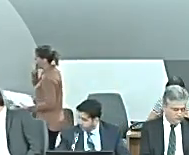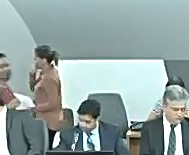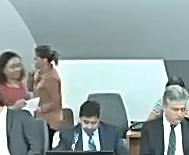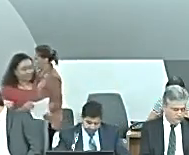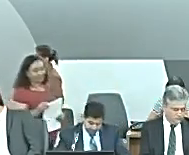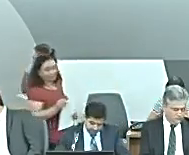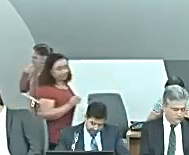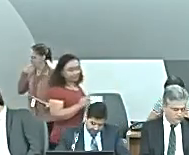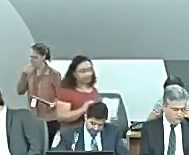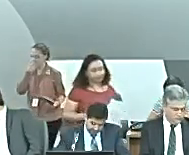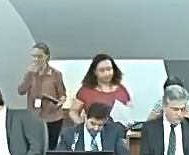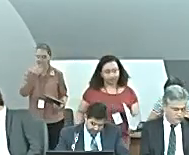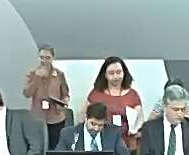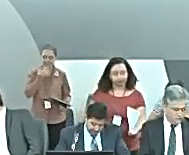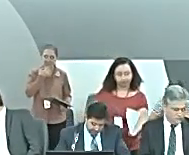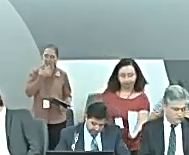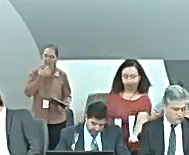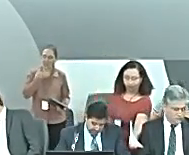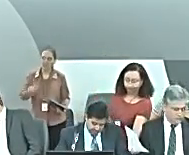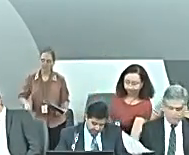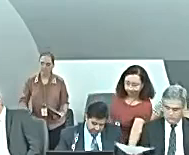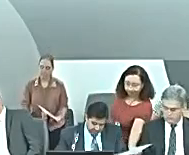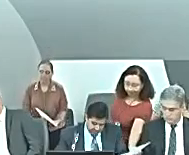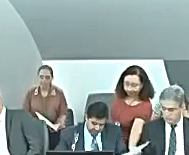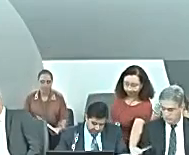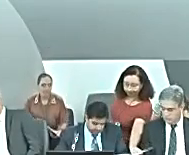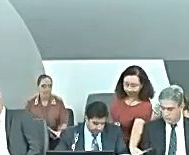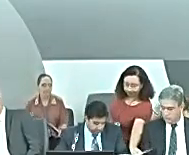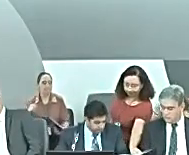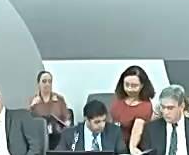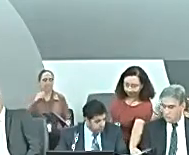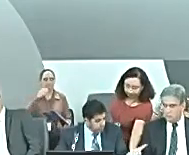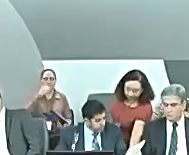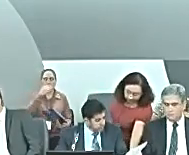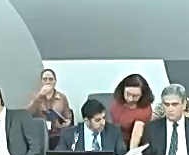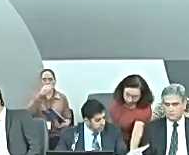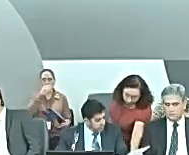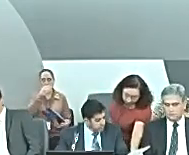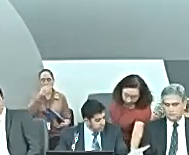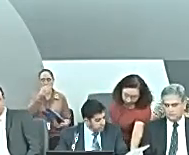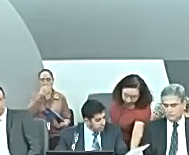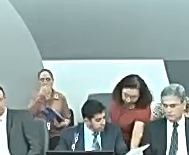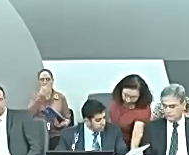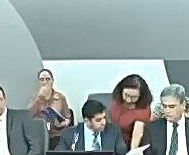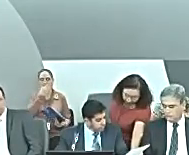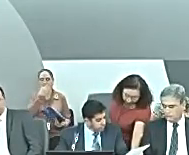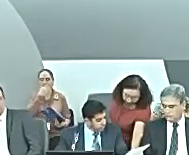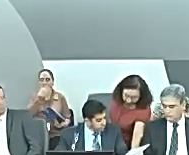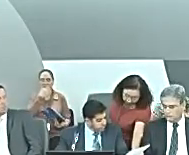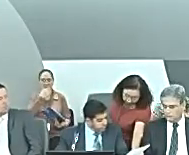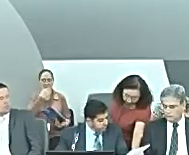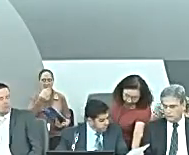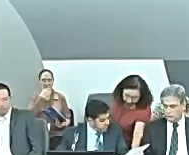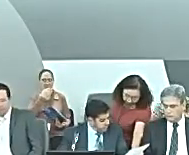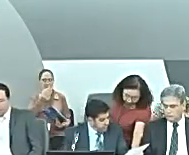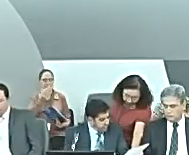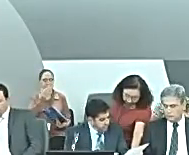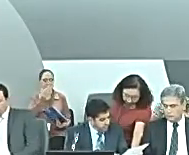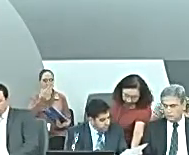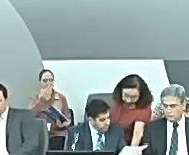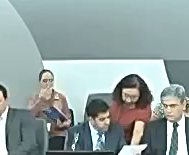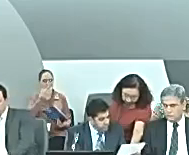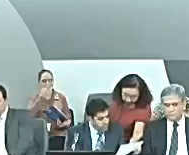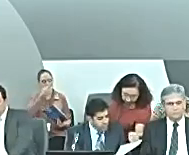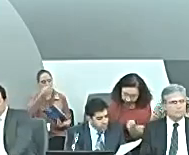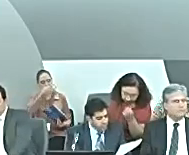casa pra quê ao debater a lei orgânica que os nossos representantes lembro dessa categoria